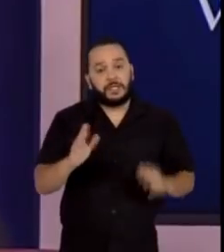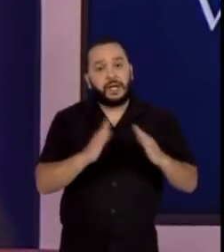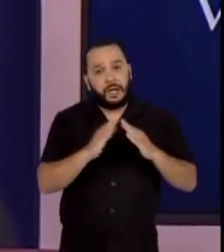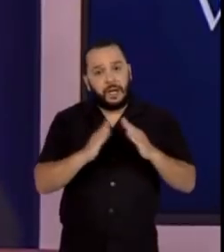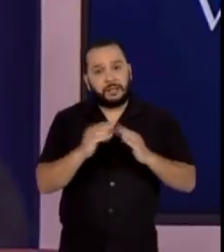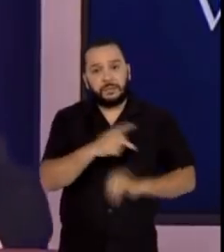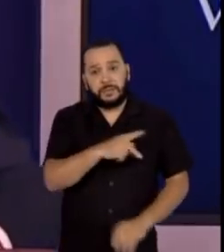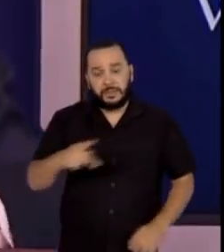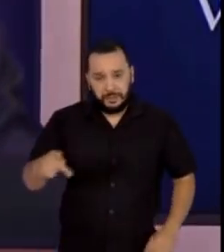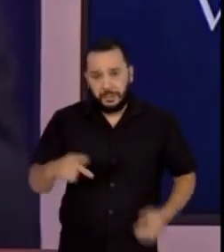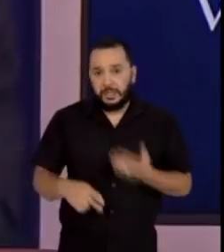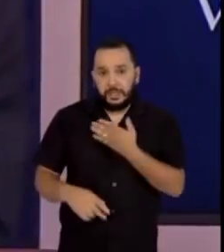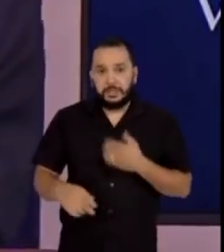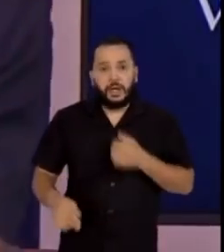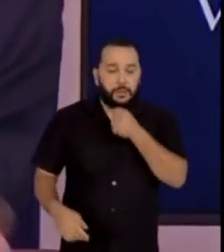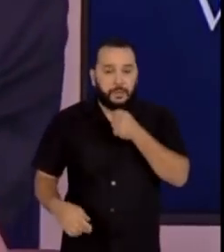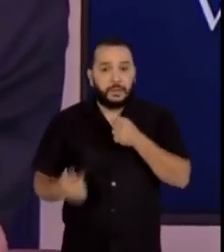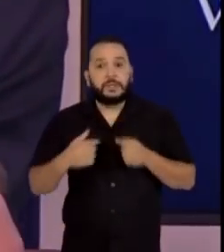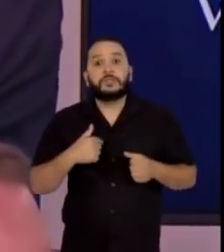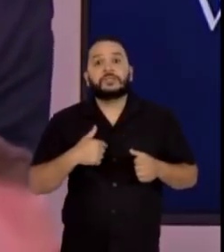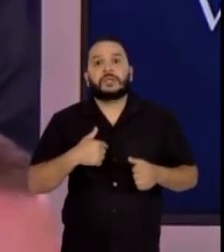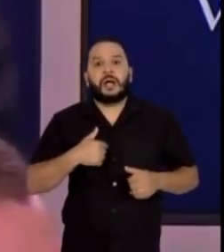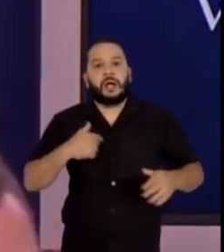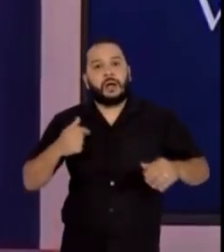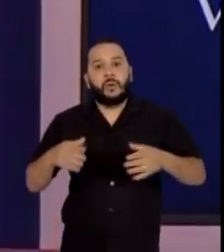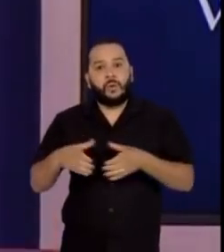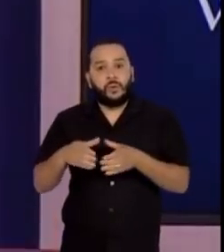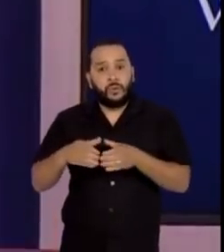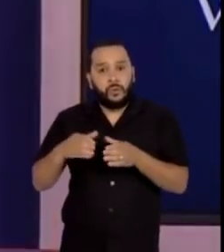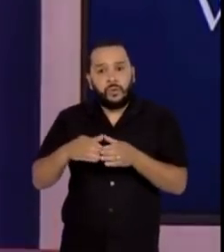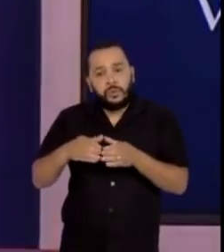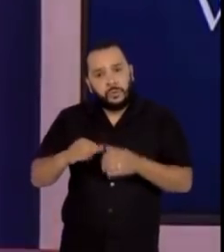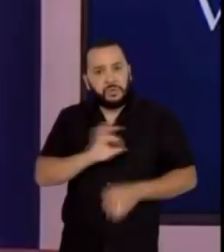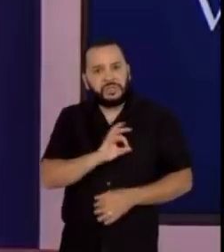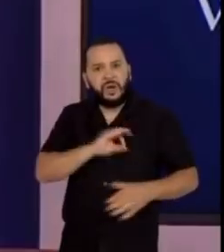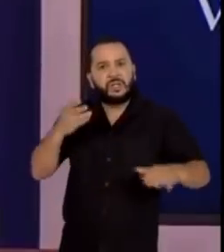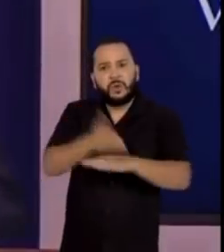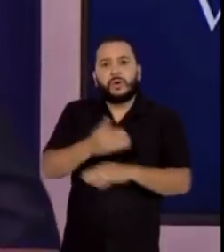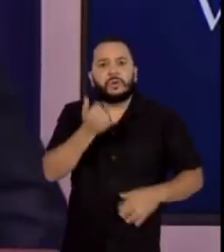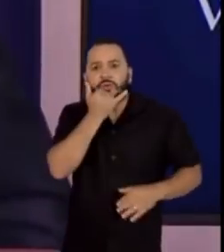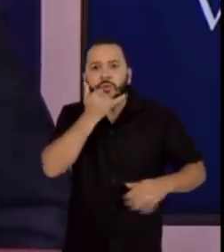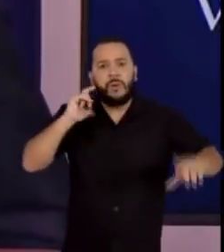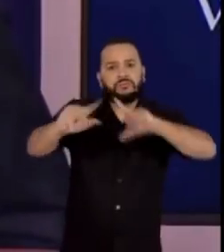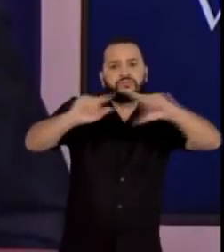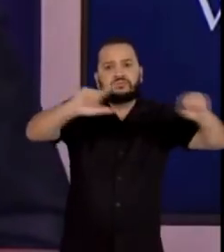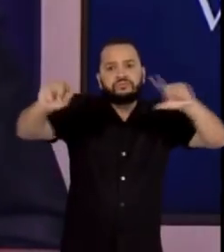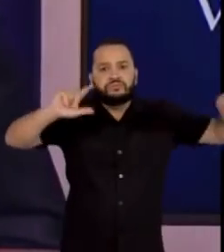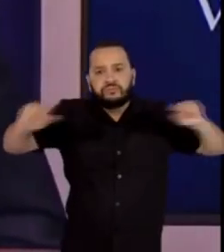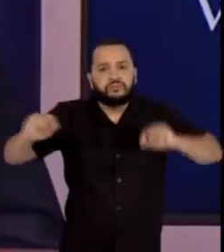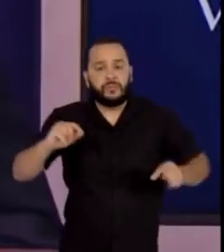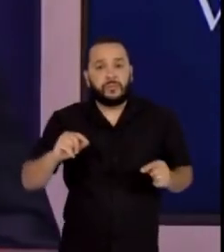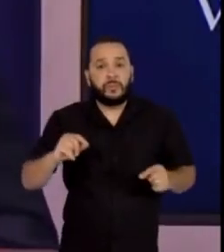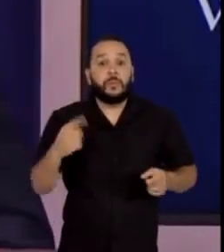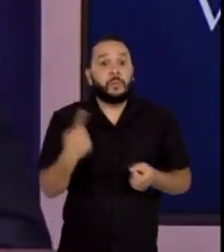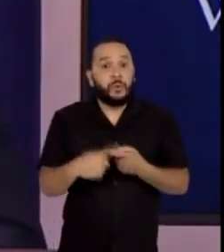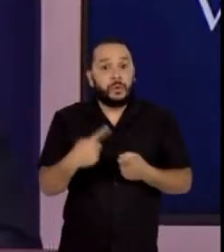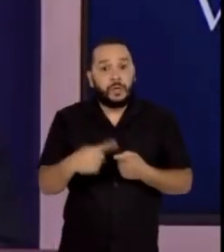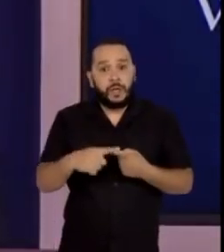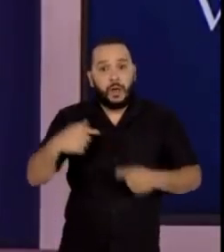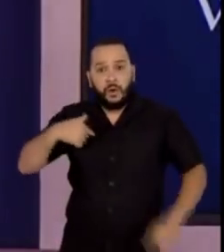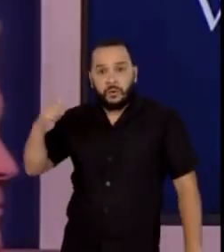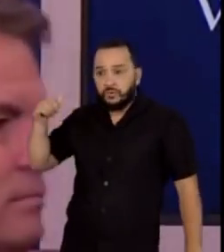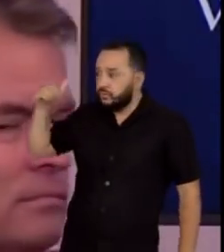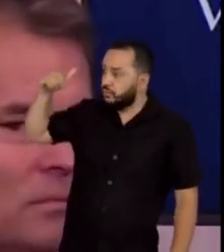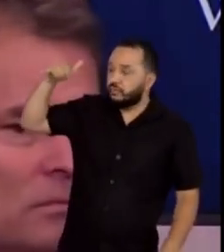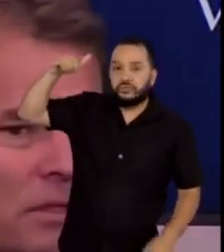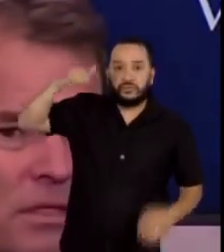Josh Earnest, quando o serviço secreto entrou na sala dando ordens para evacuar o prédio. O motivo foi uma pequena aeronave que